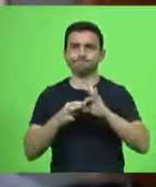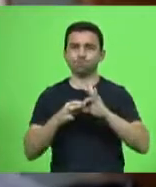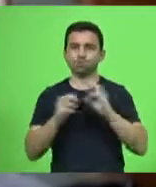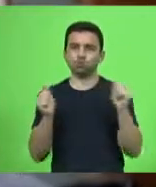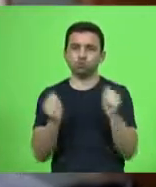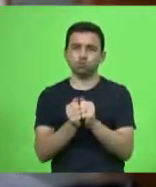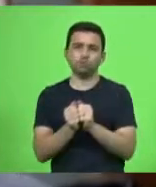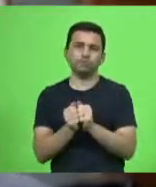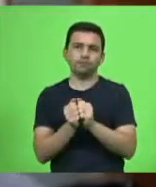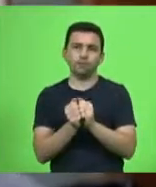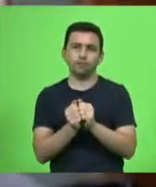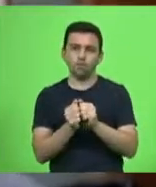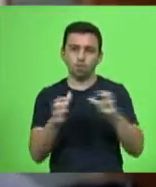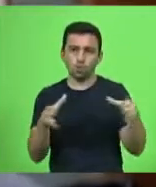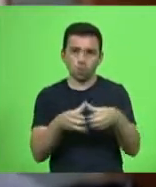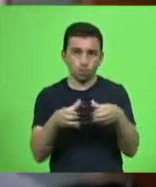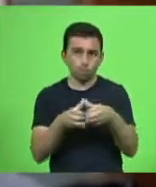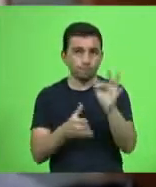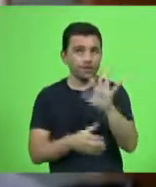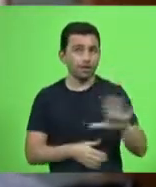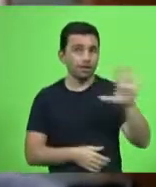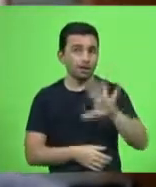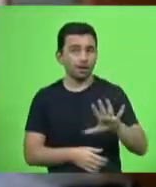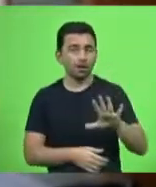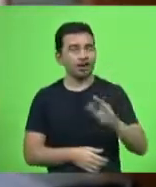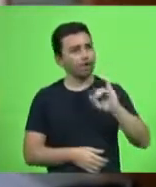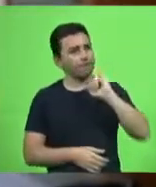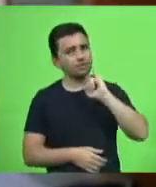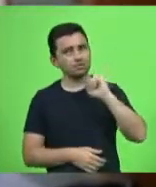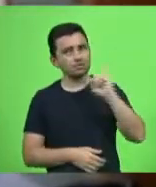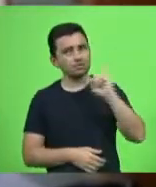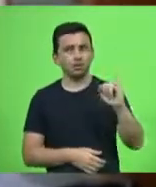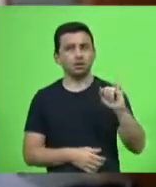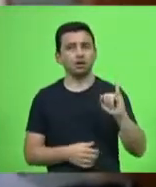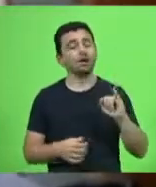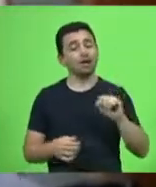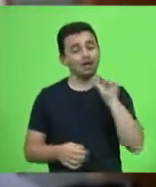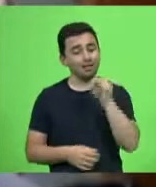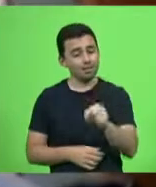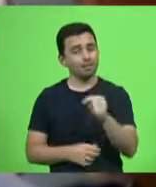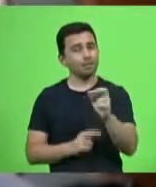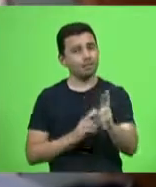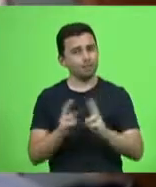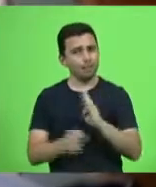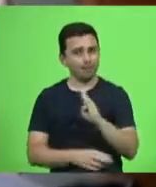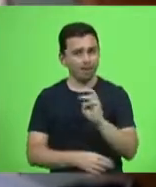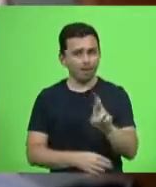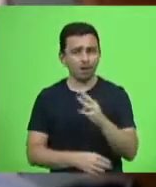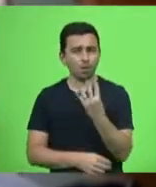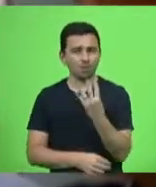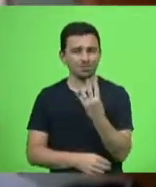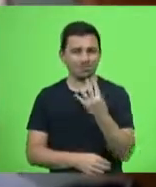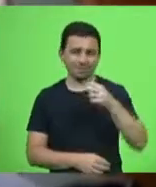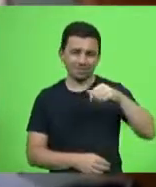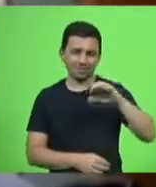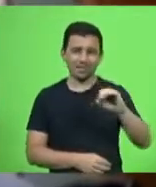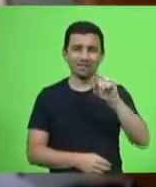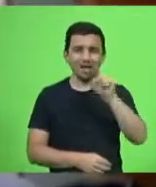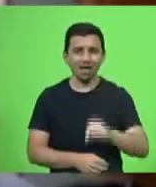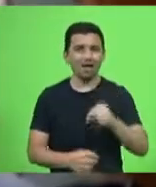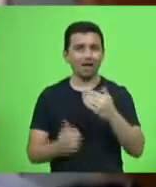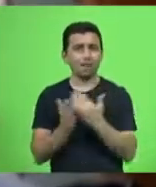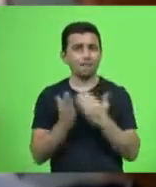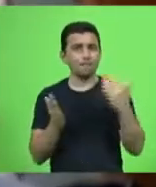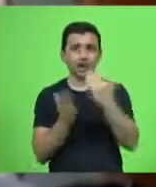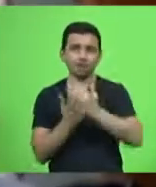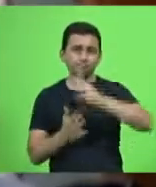federal dizer para o governo federal, de fato, a BR-470 é a maior prioridade do